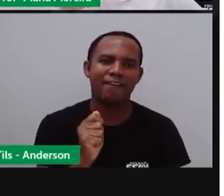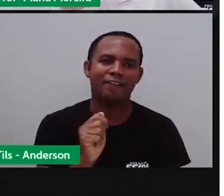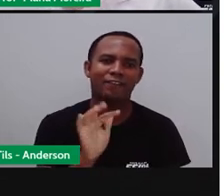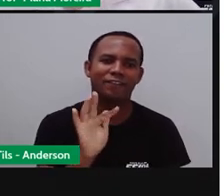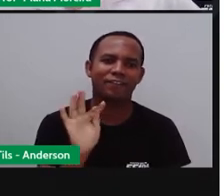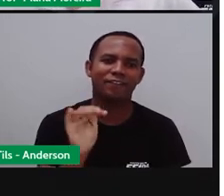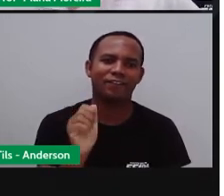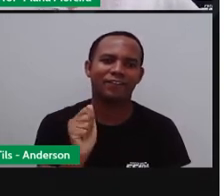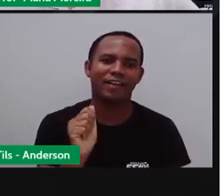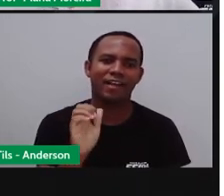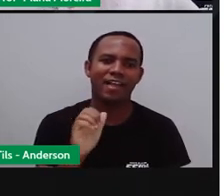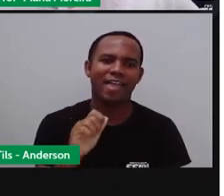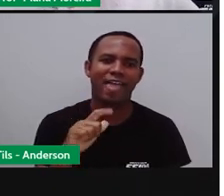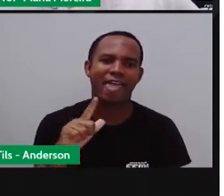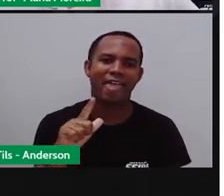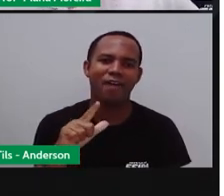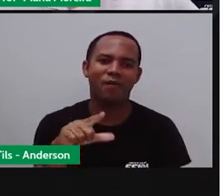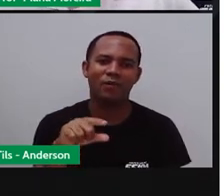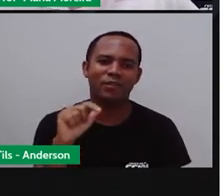o.